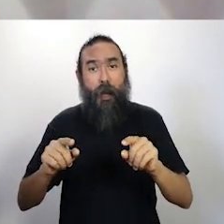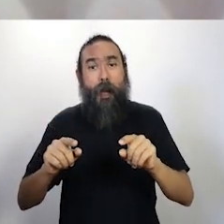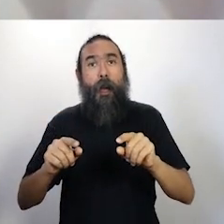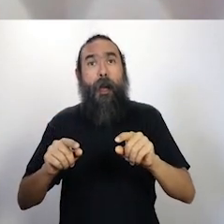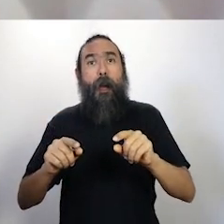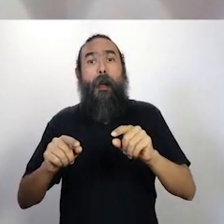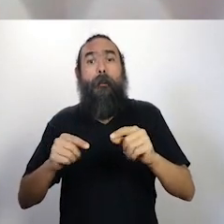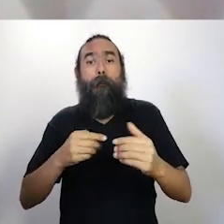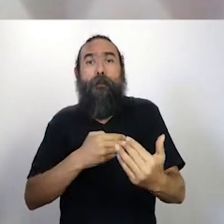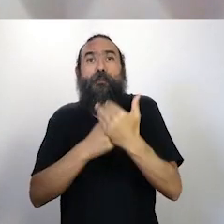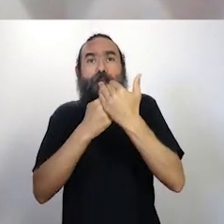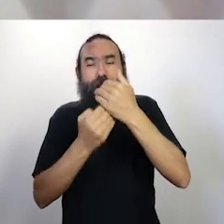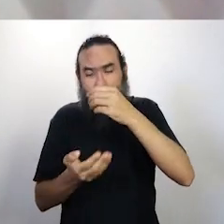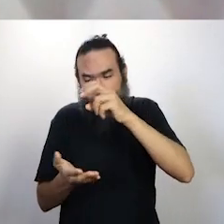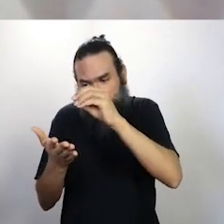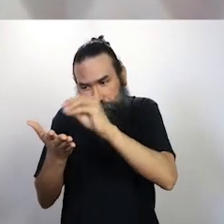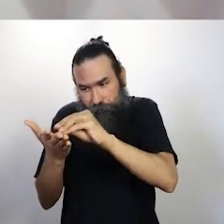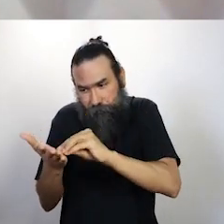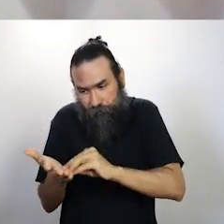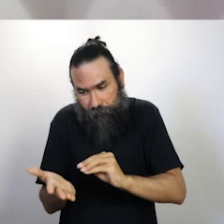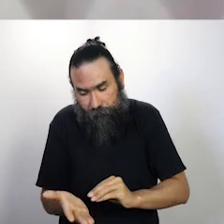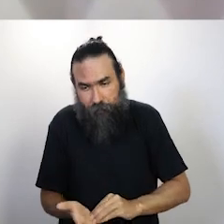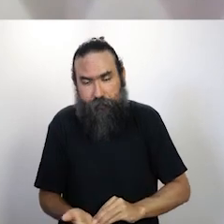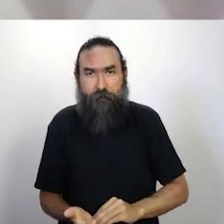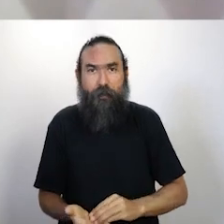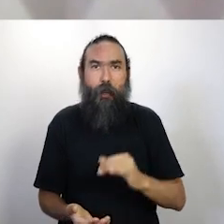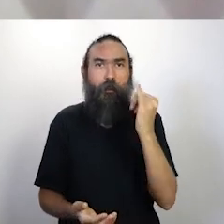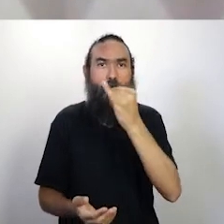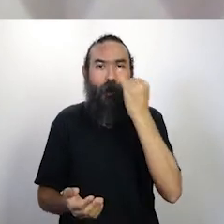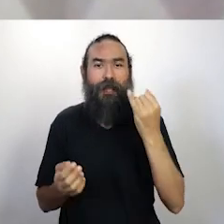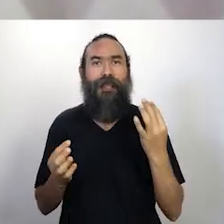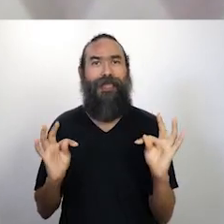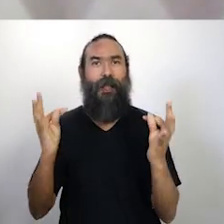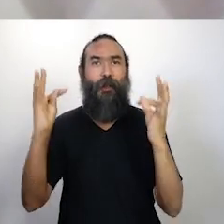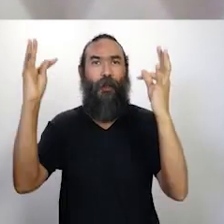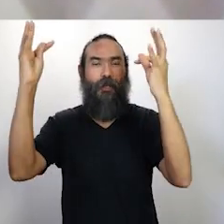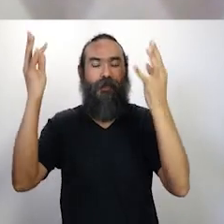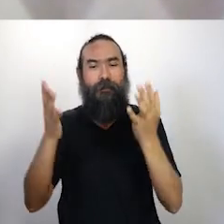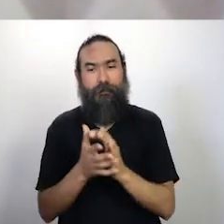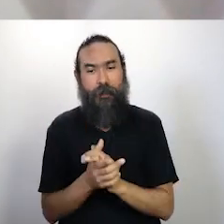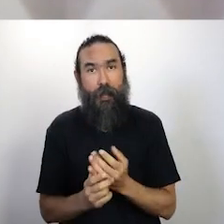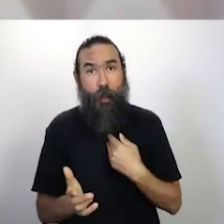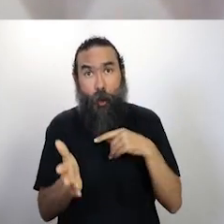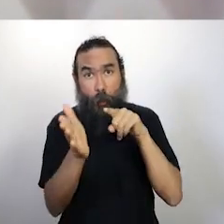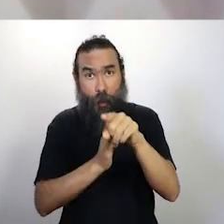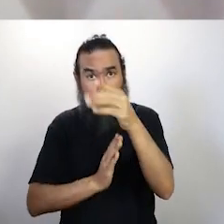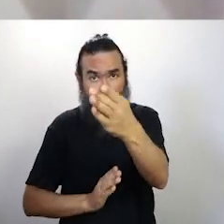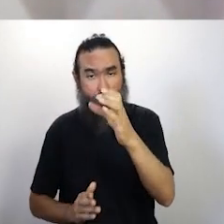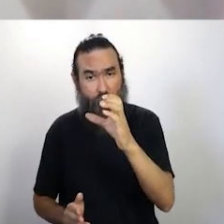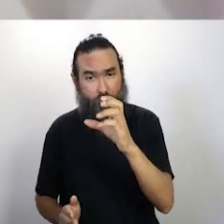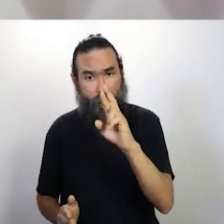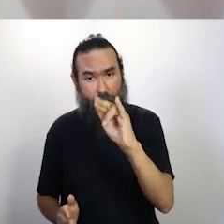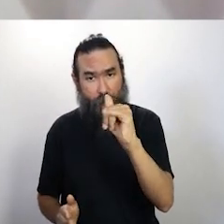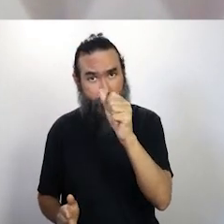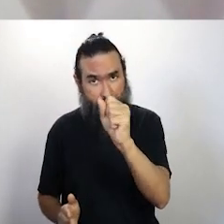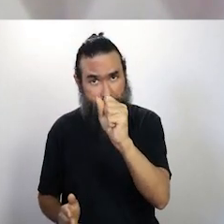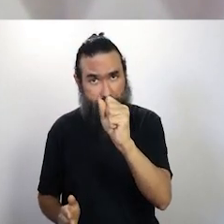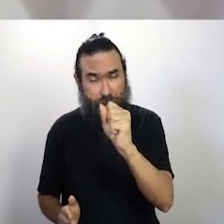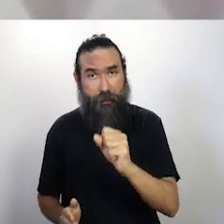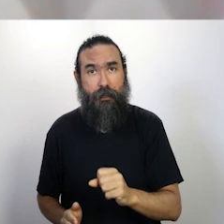tecnologias então eu pergunto para a Cris assim a gente tem o SNIC que é a